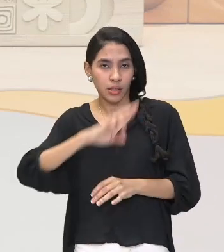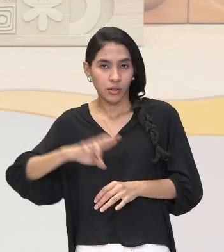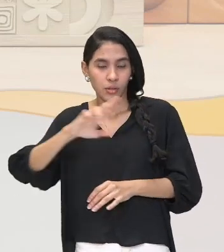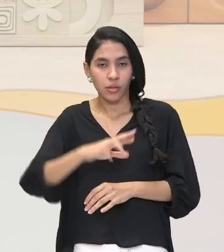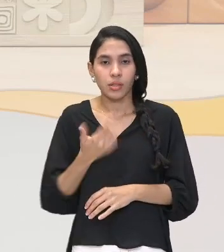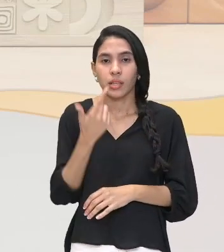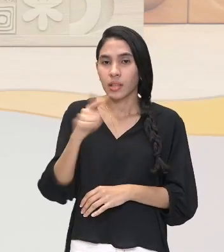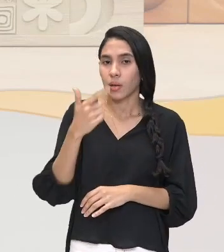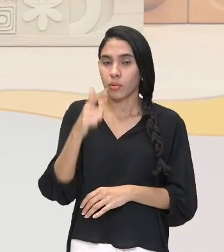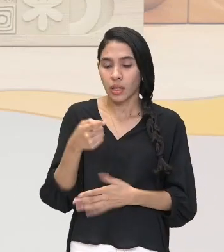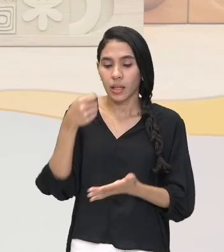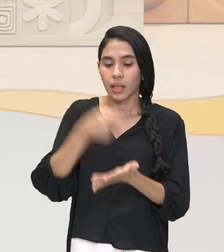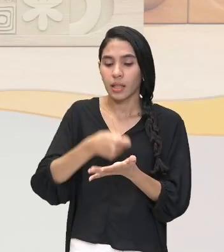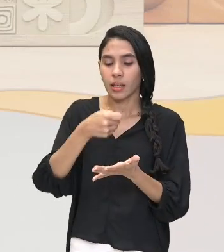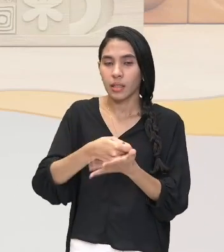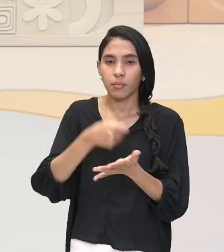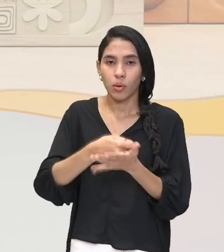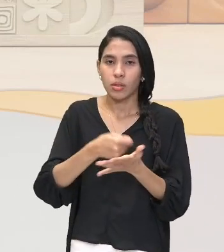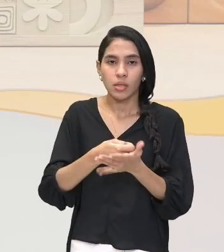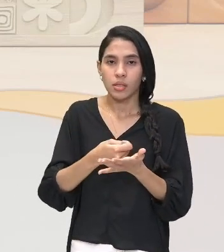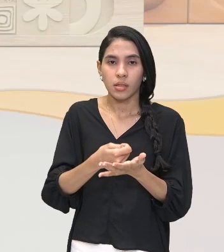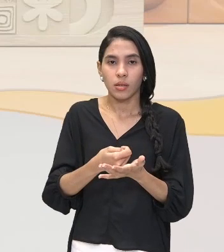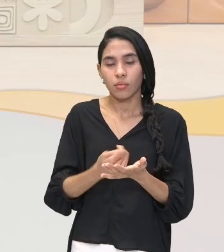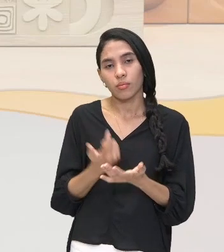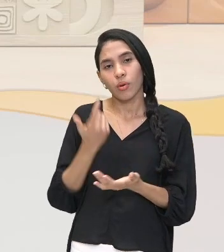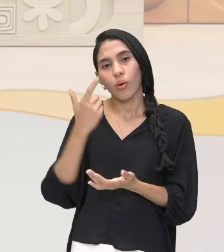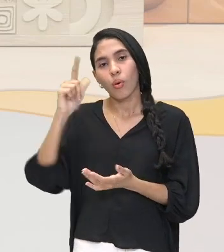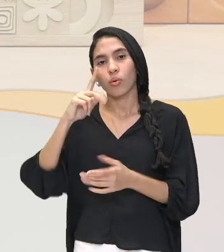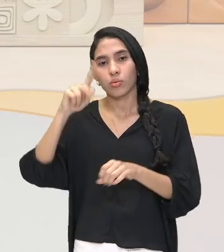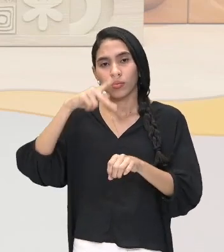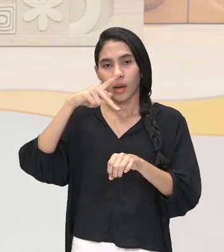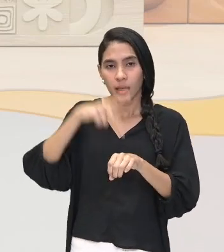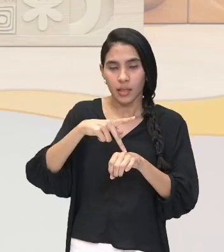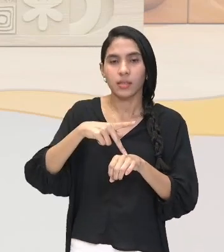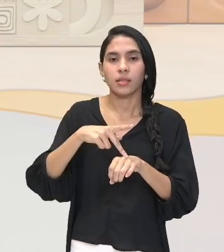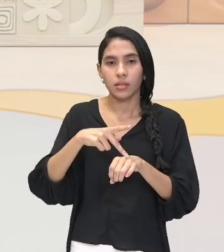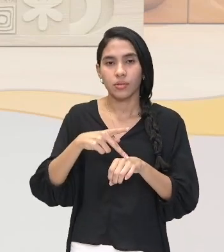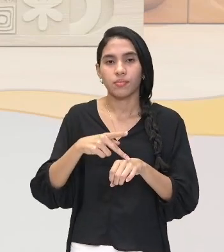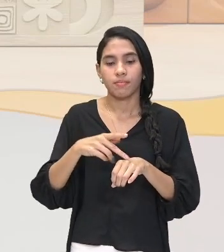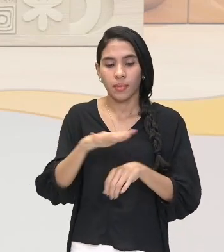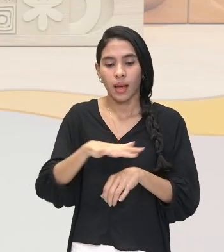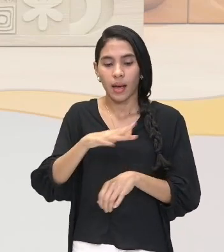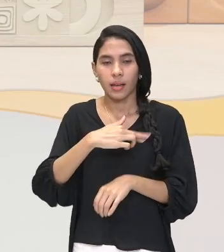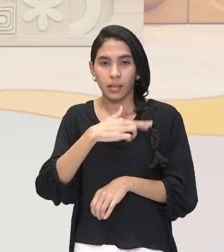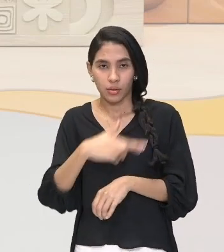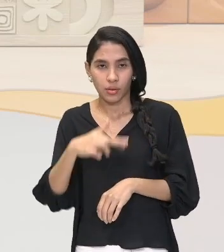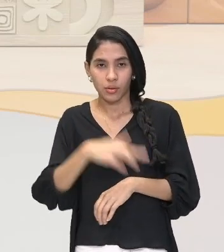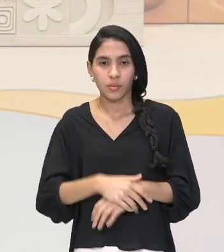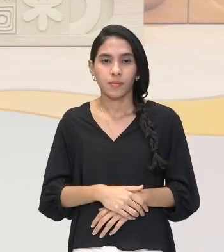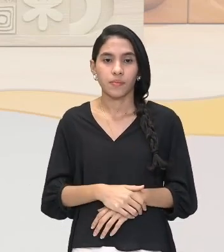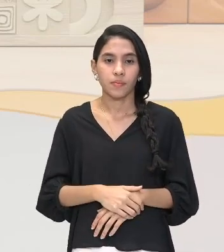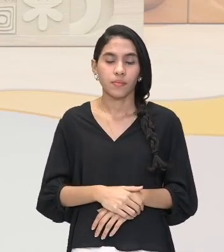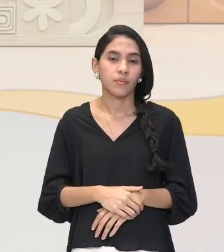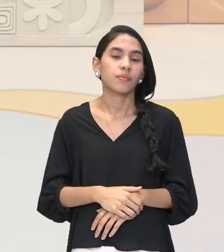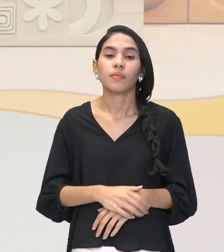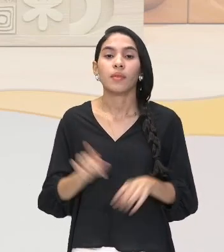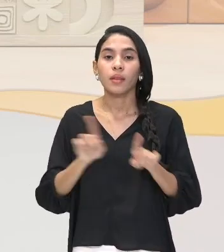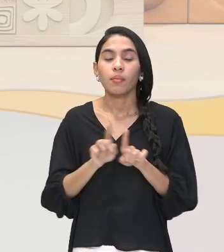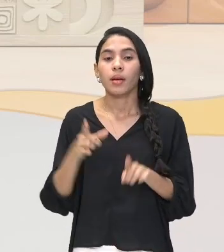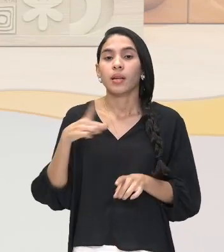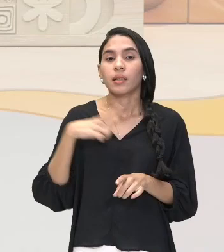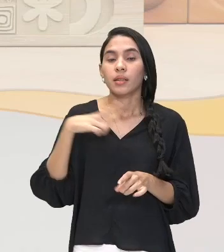mais imposição sobre os países nessas questões religiosas. Vamos ter um movimento que